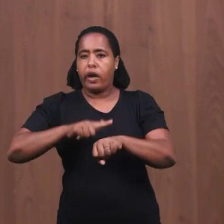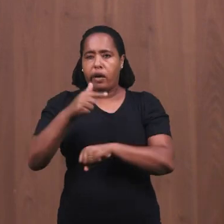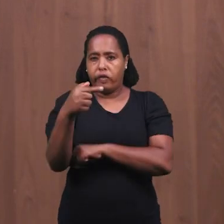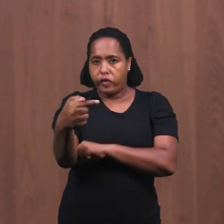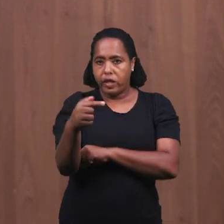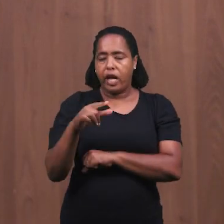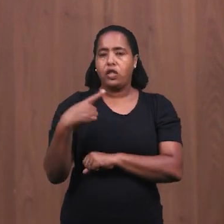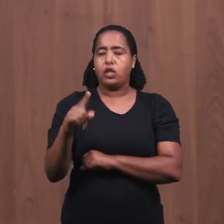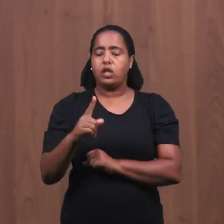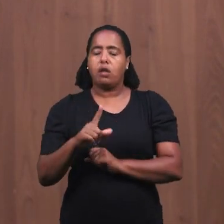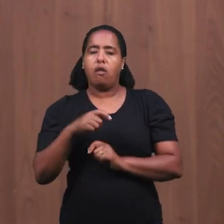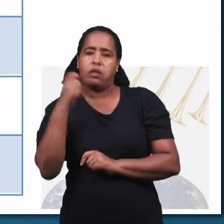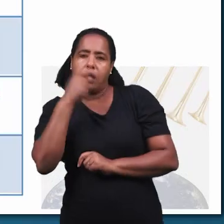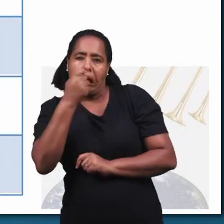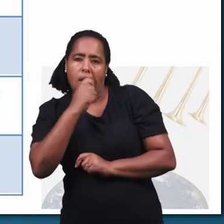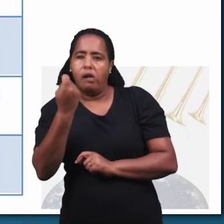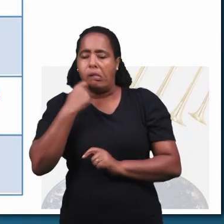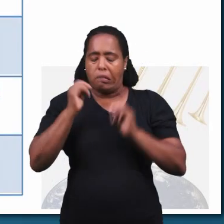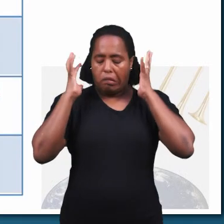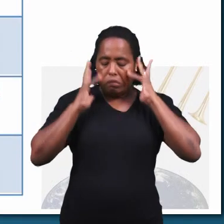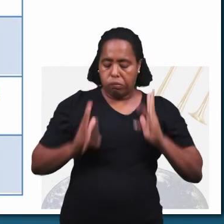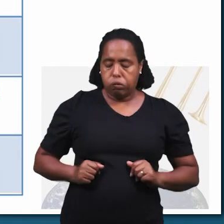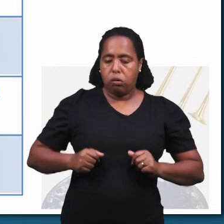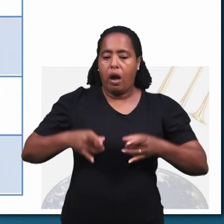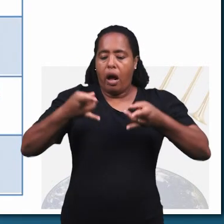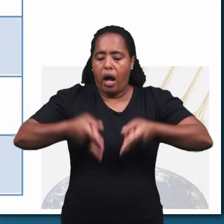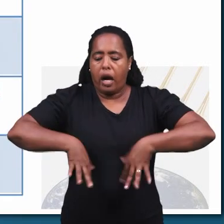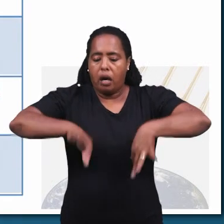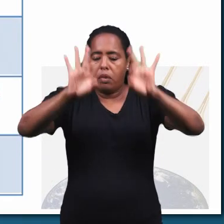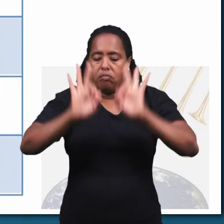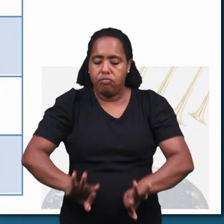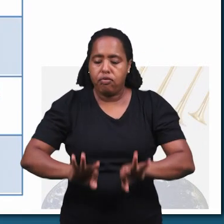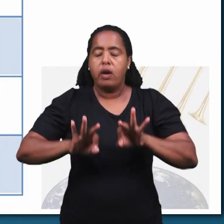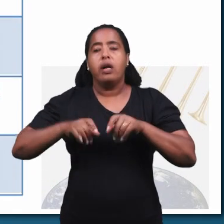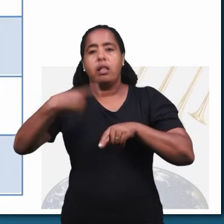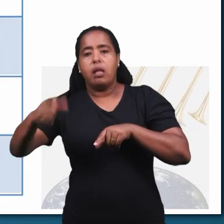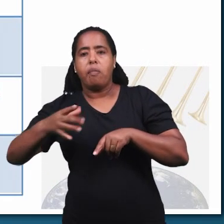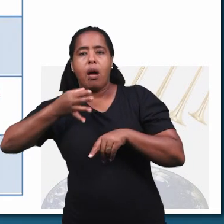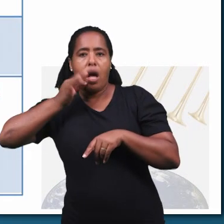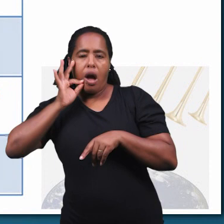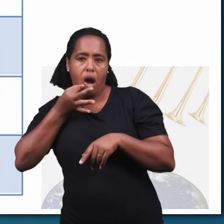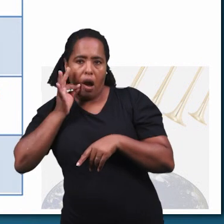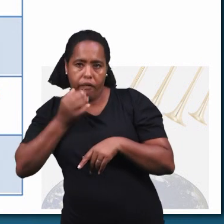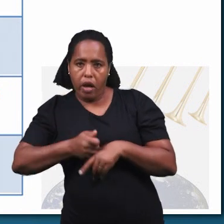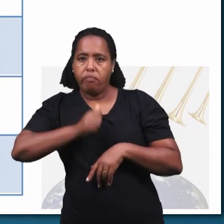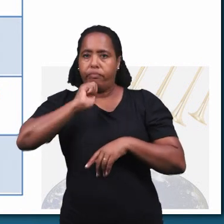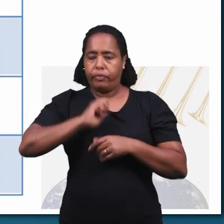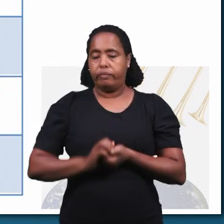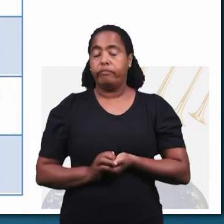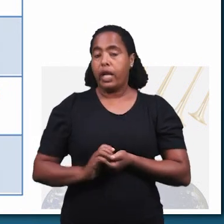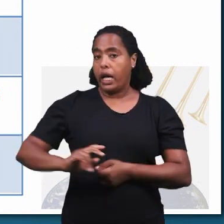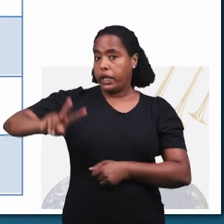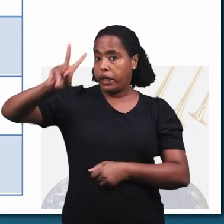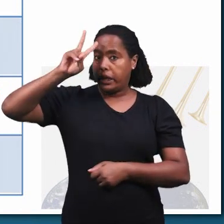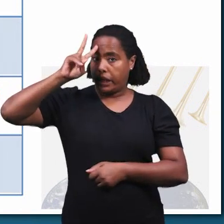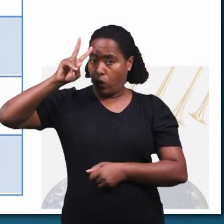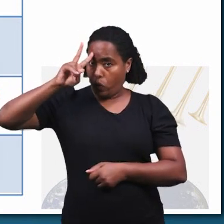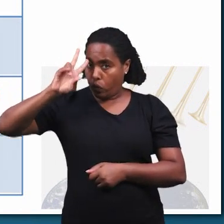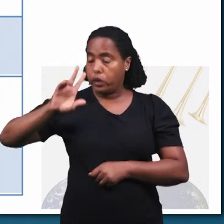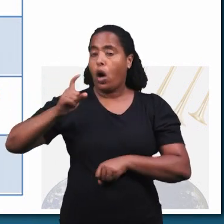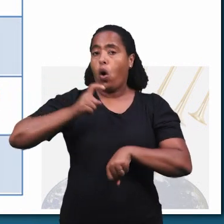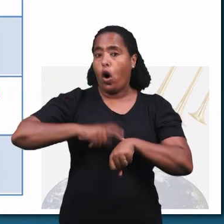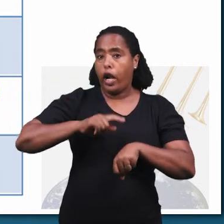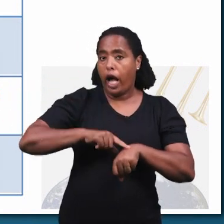seu filho fará higiene pessoal, arrumar a cama e tomar o café. Na segunda-feira, ele irá estudar de 8